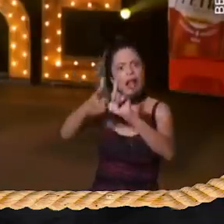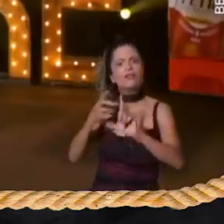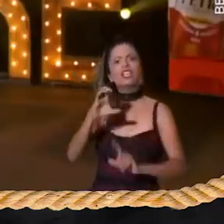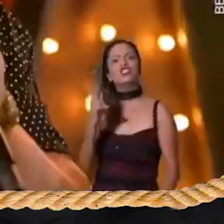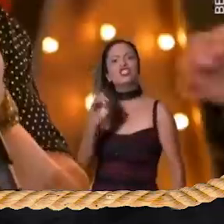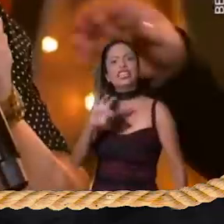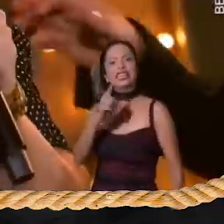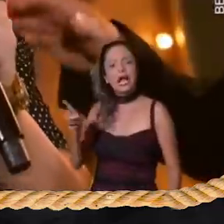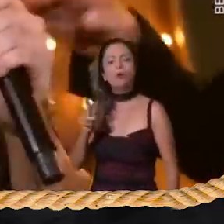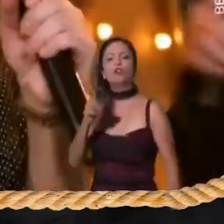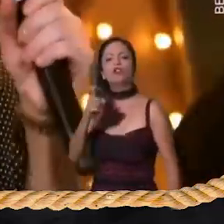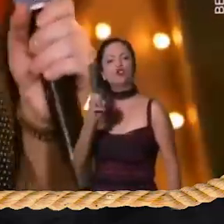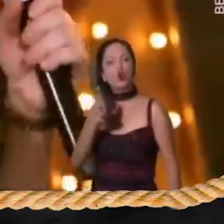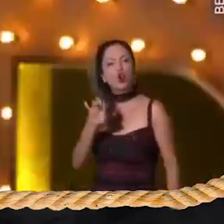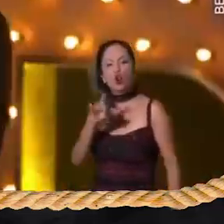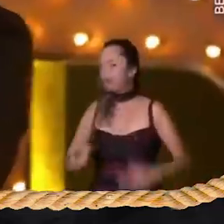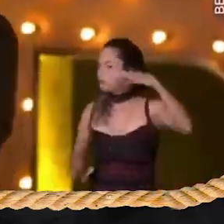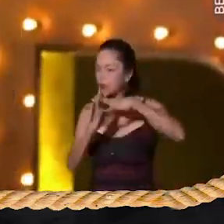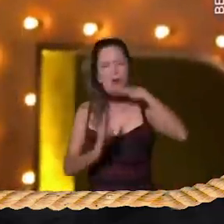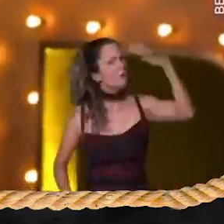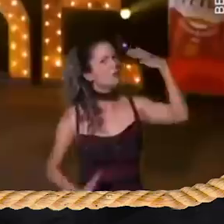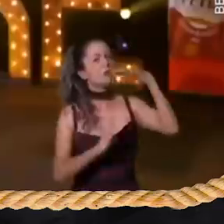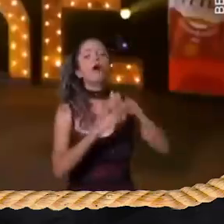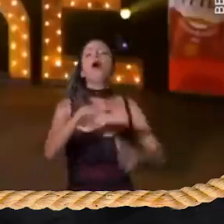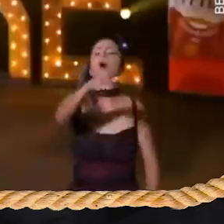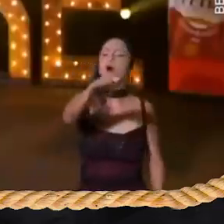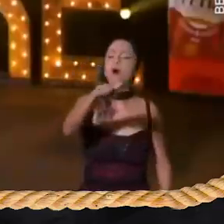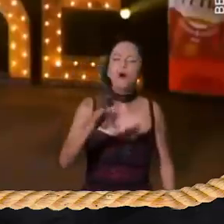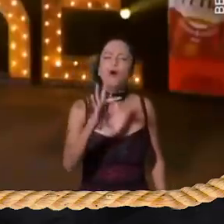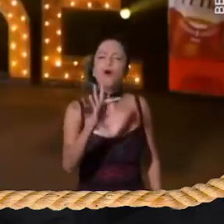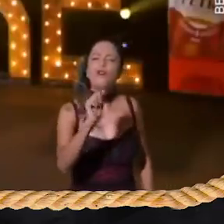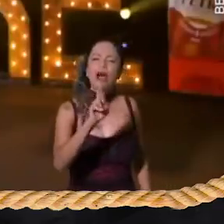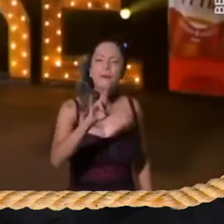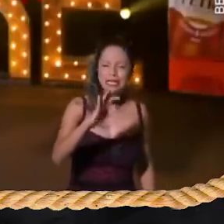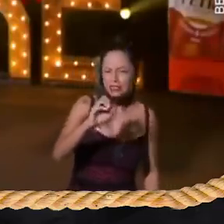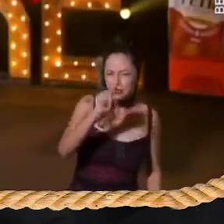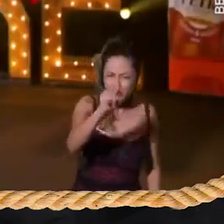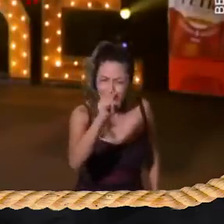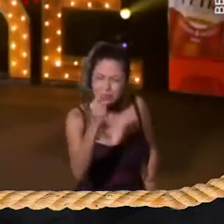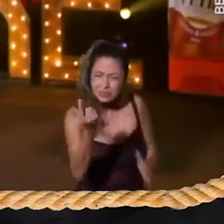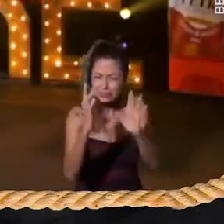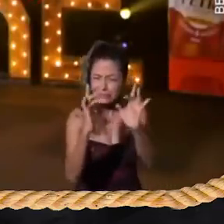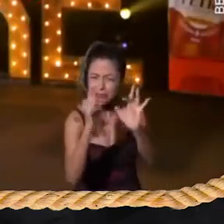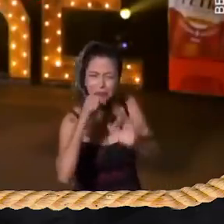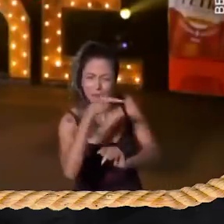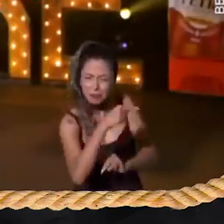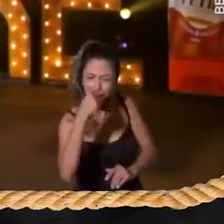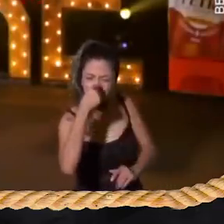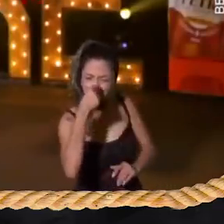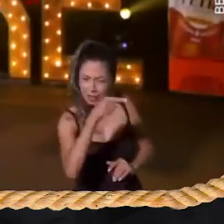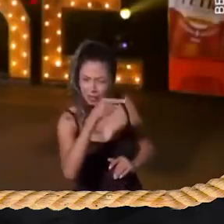Fabiano arrebentaram, ó. Parabéns. Então deixa eu falar, Fabrício, eu sei que é o namorado da Maraíza aí. É, não tá fazendo frio ainda desse tanto.